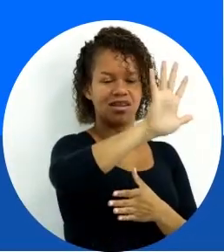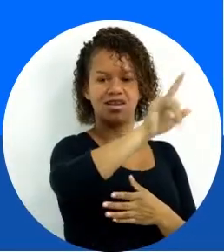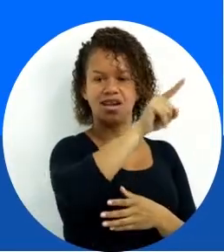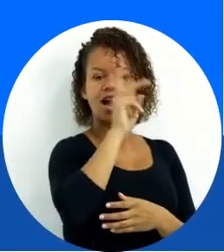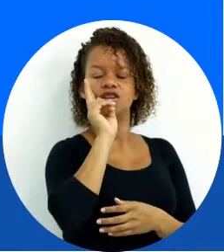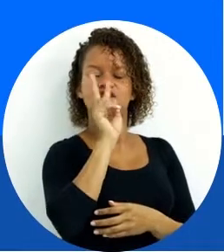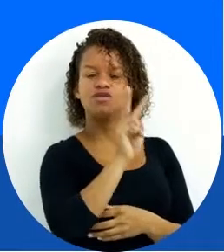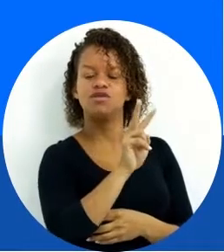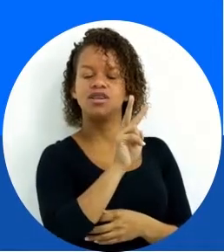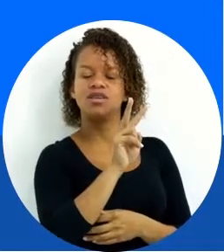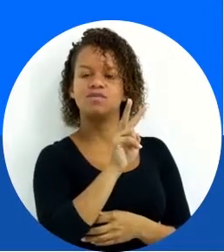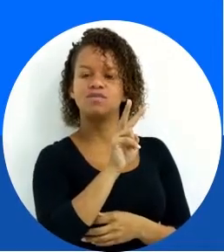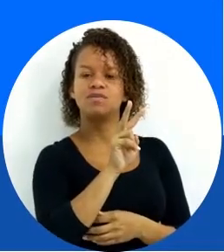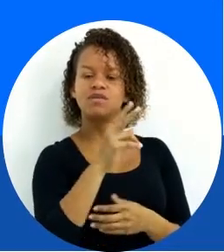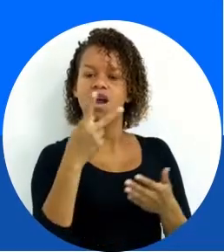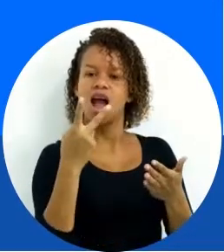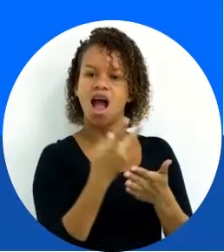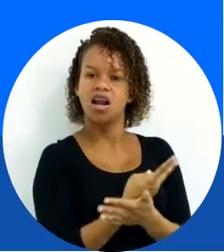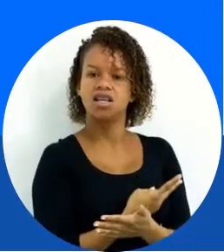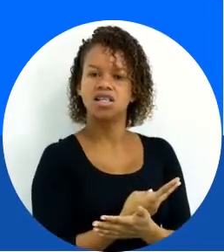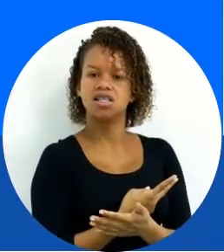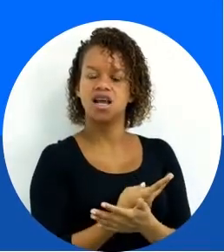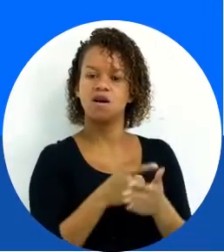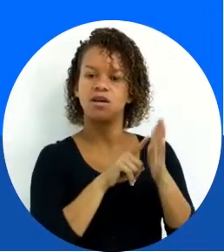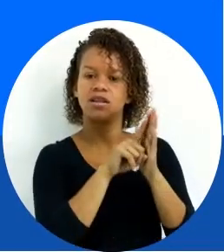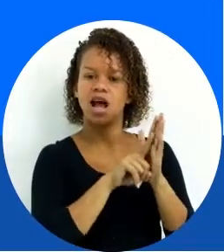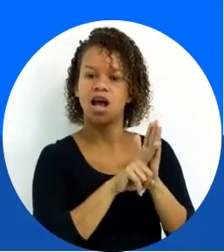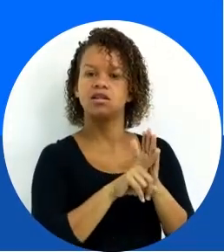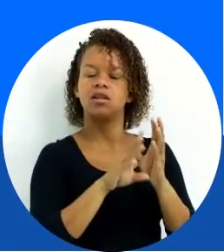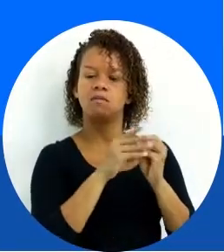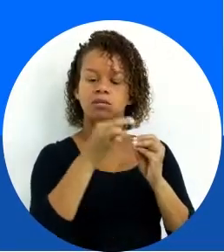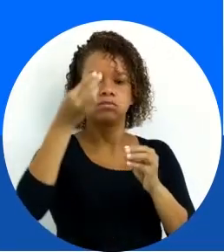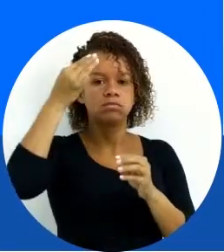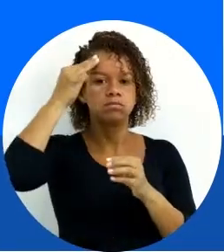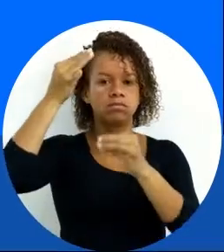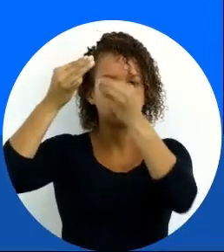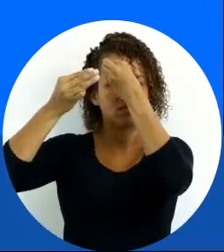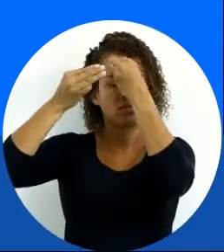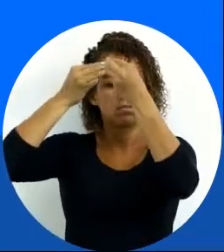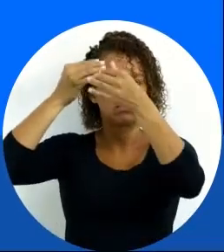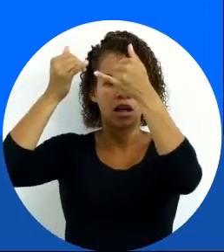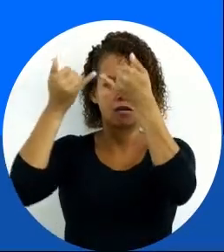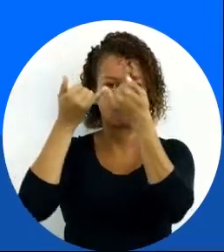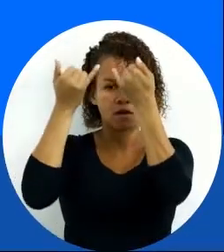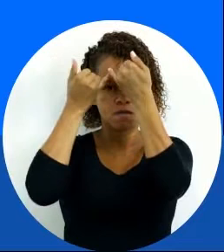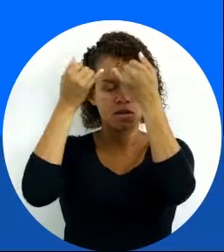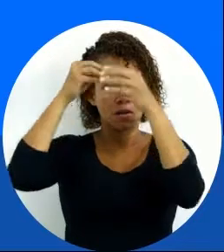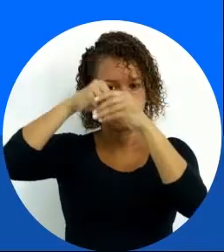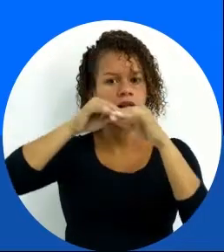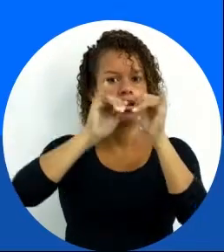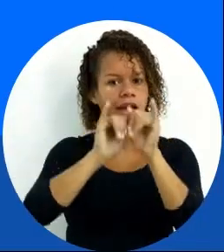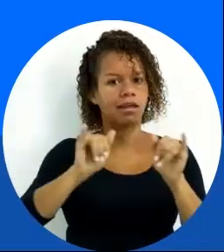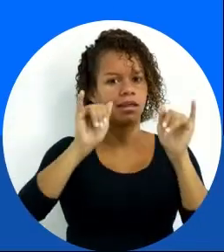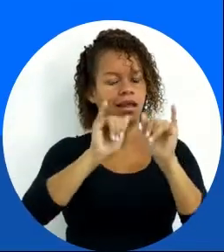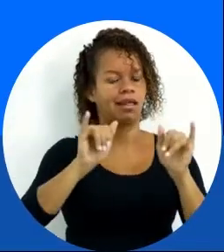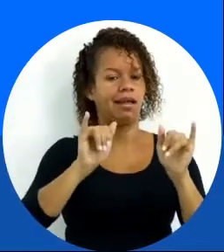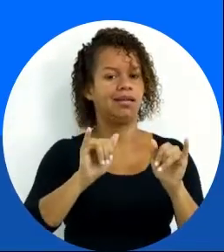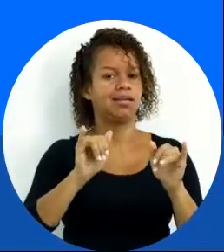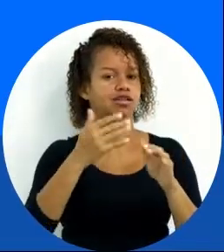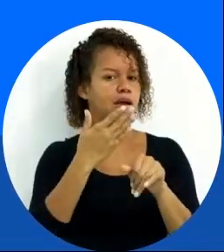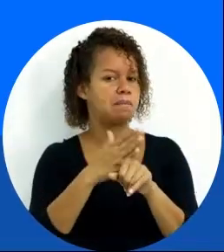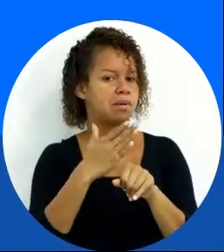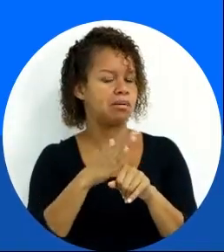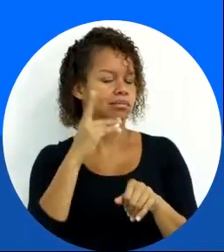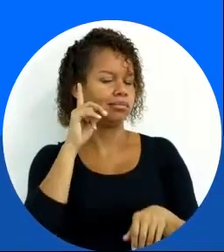vai realizar uma análise e armazenamento das informações na internet. Na prática, esses